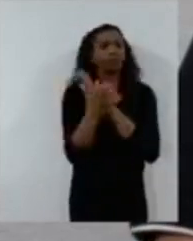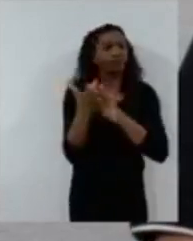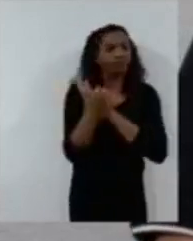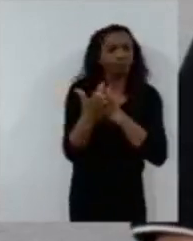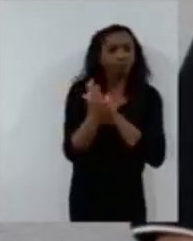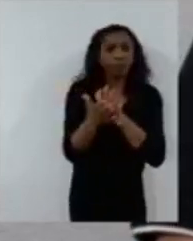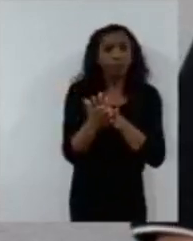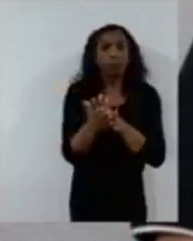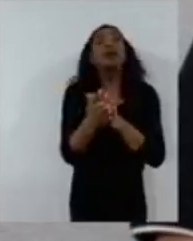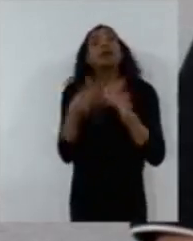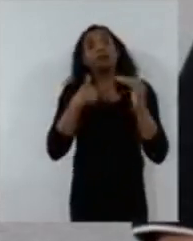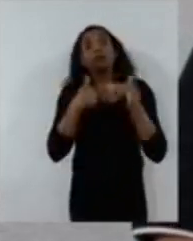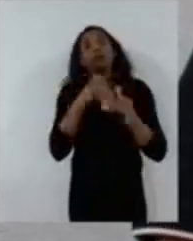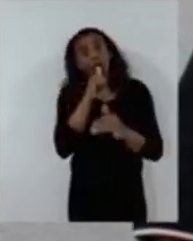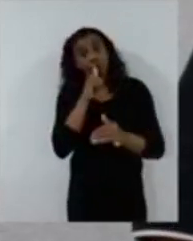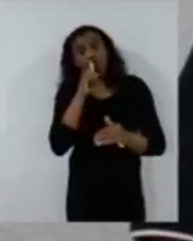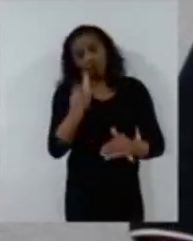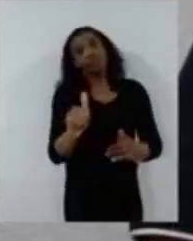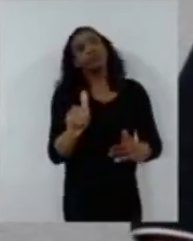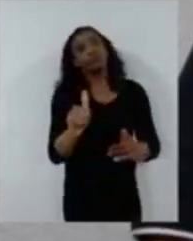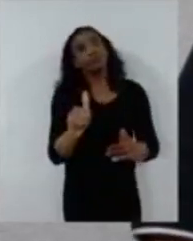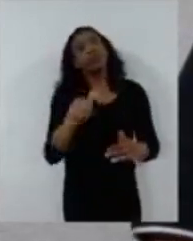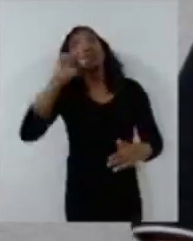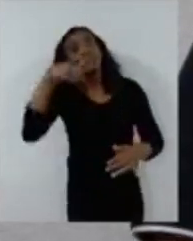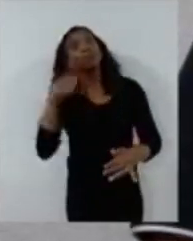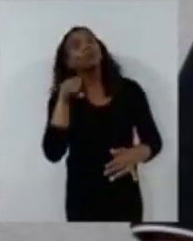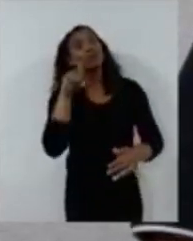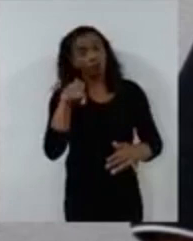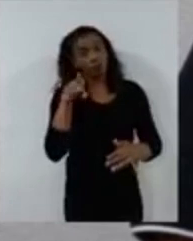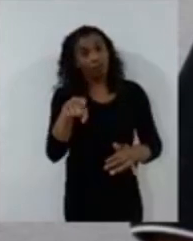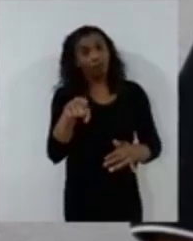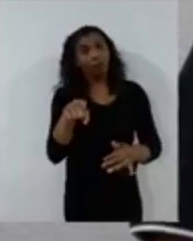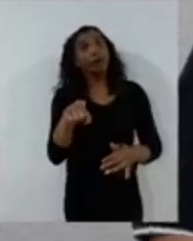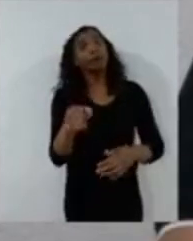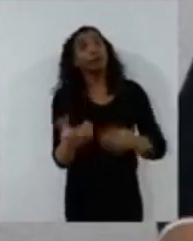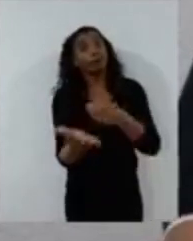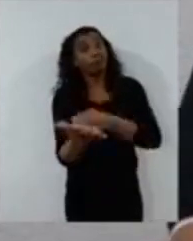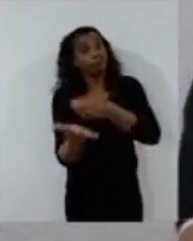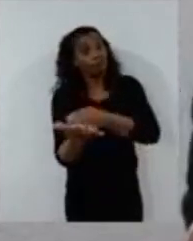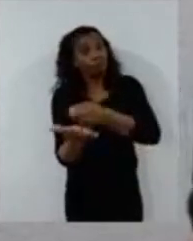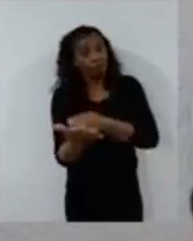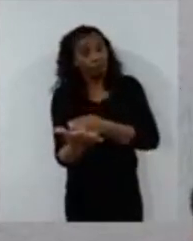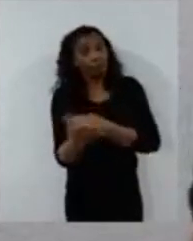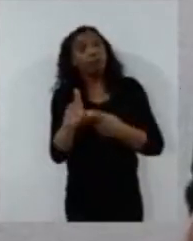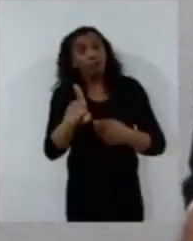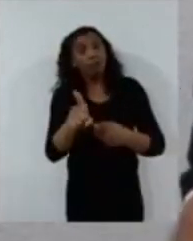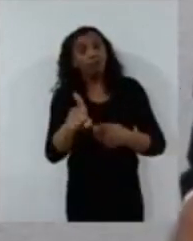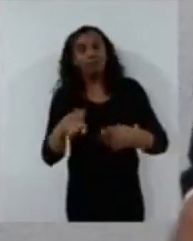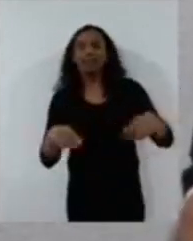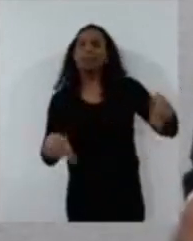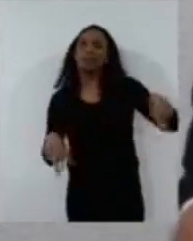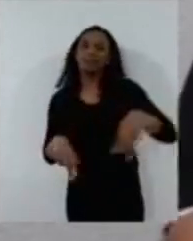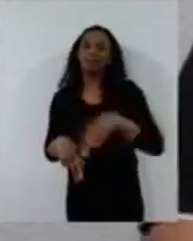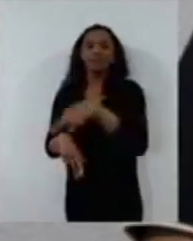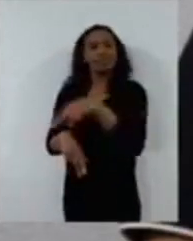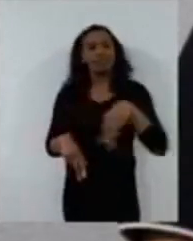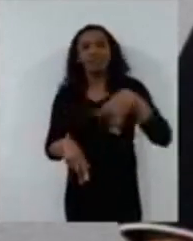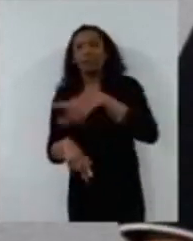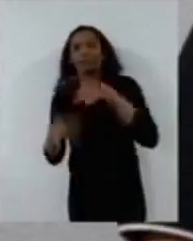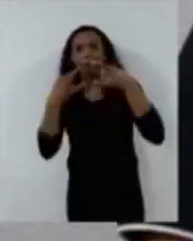avisando e eu vou colocar na conta sua, você que anda sem máscara, você que está na rua de forma